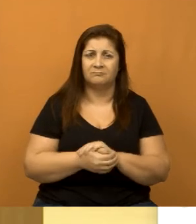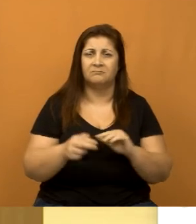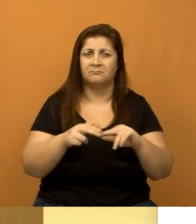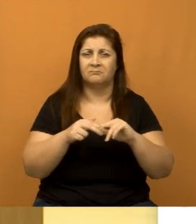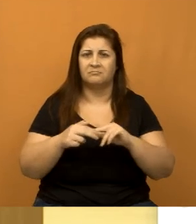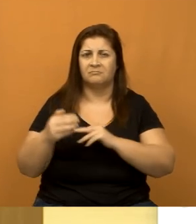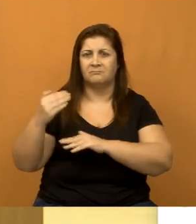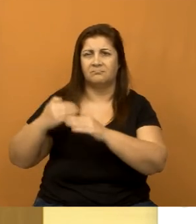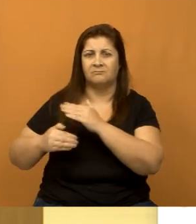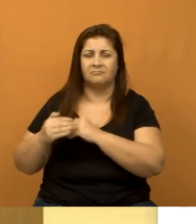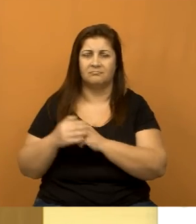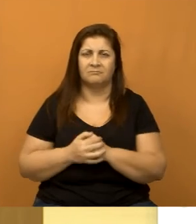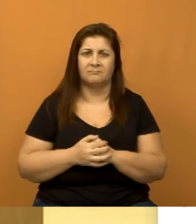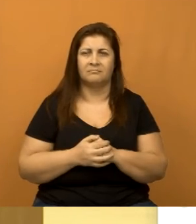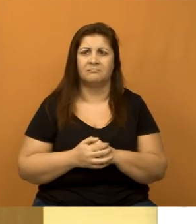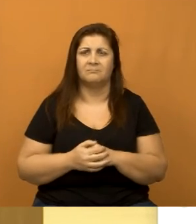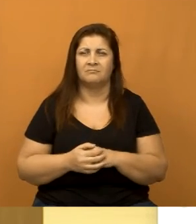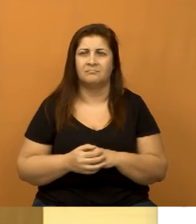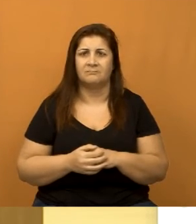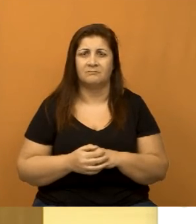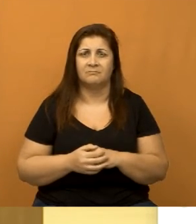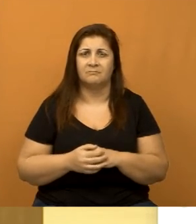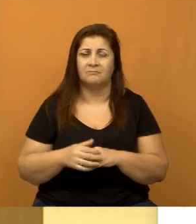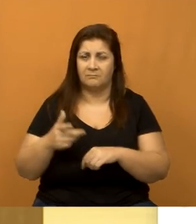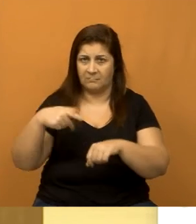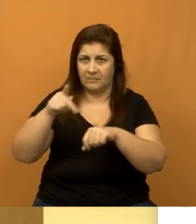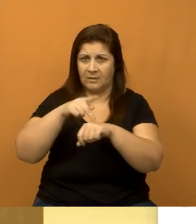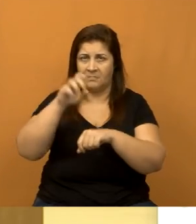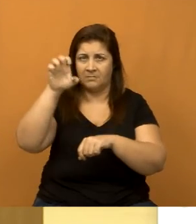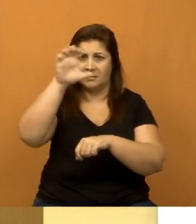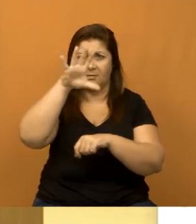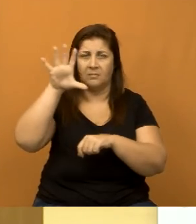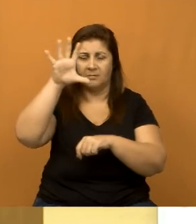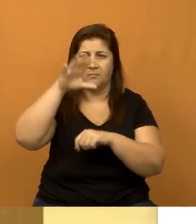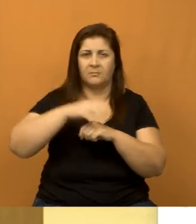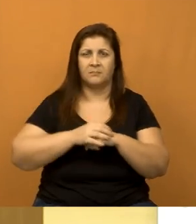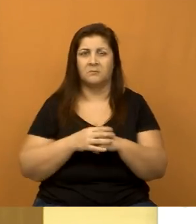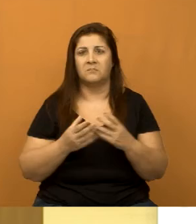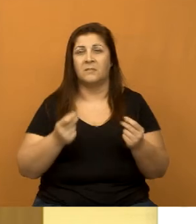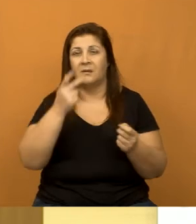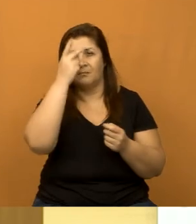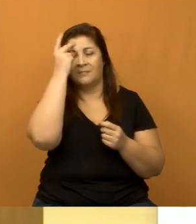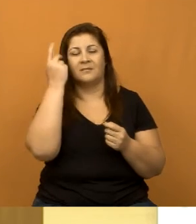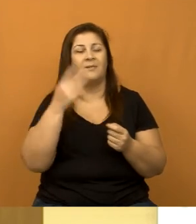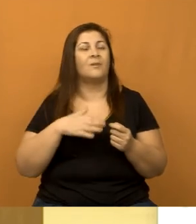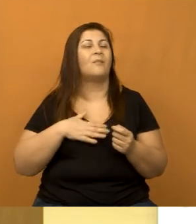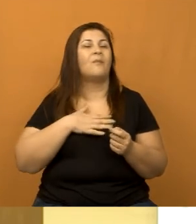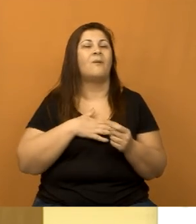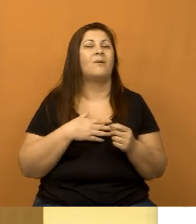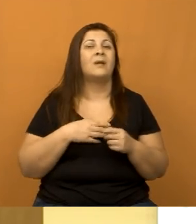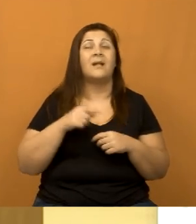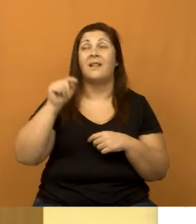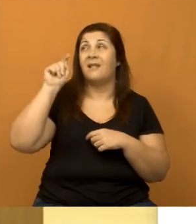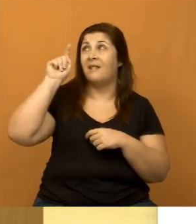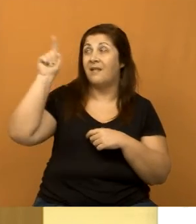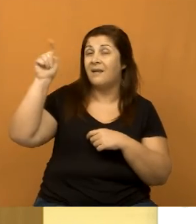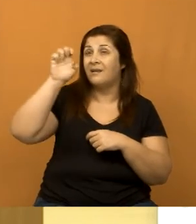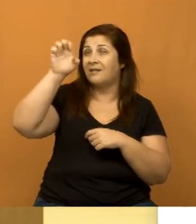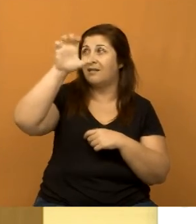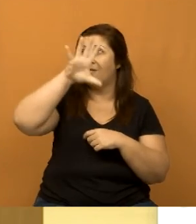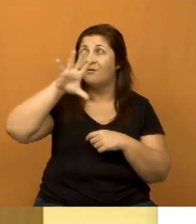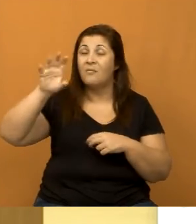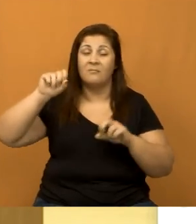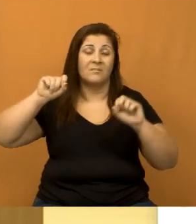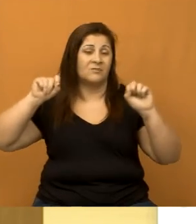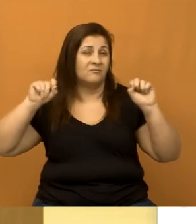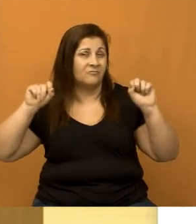nosso país. Sabe por quê? Os países europeus, e que muita gente aqui gosta de dizer, olha, lá na Europa não é assim, olha, lá na